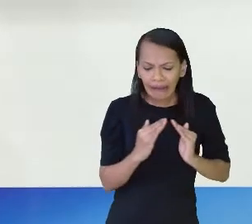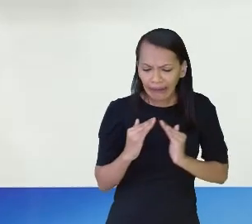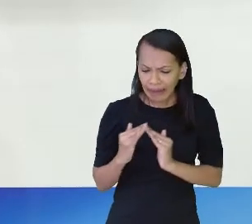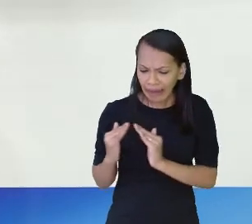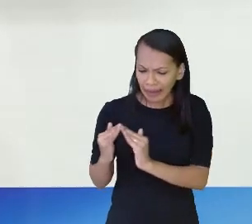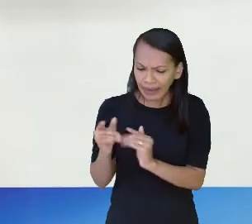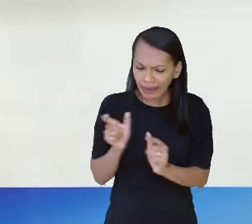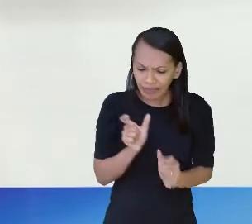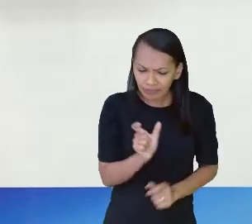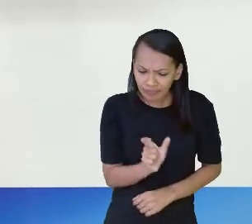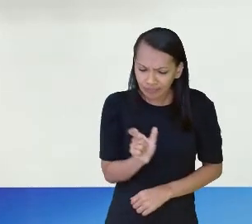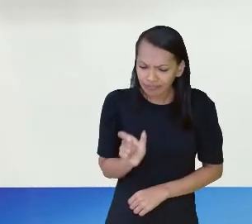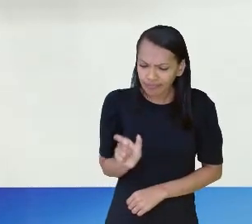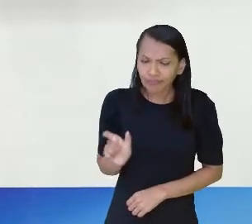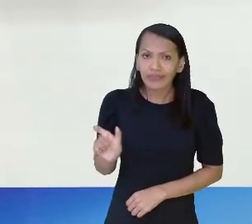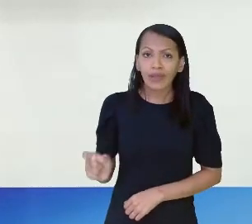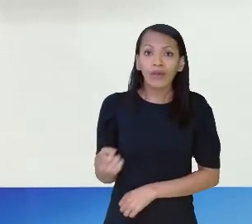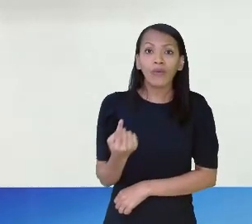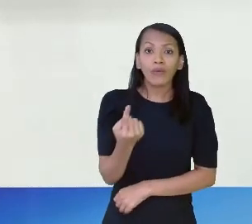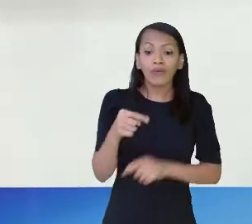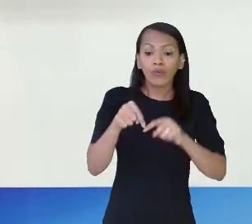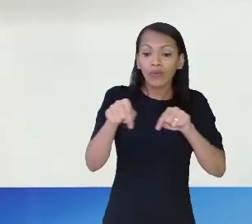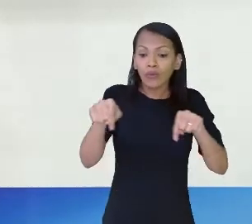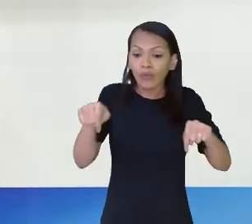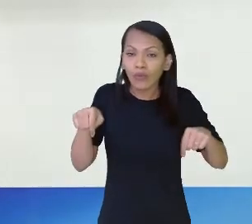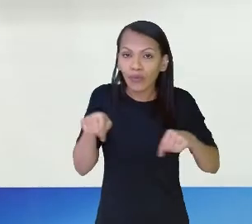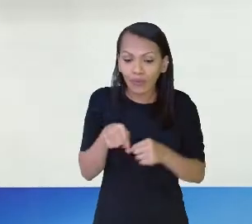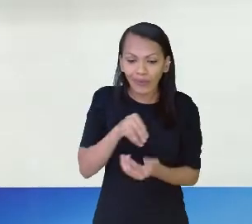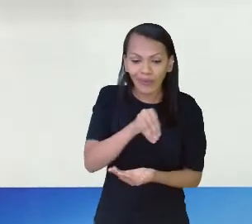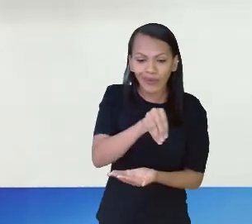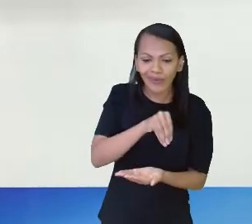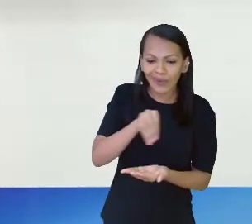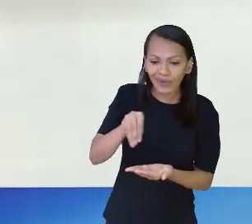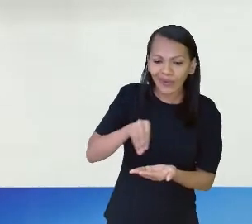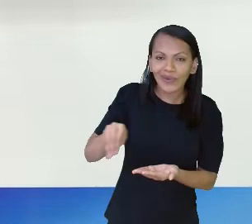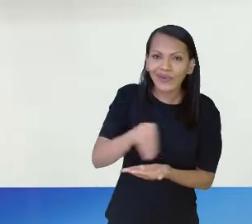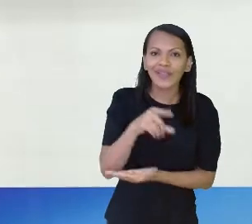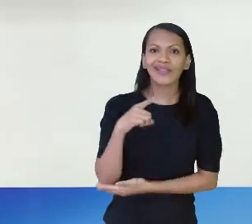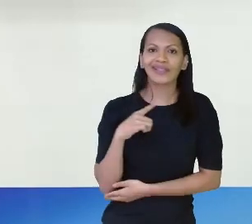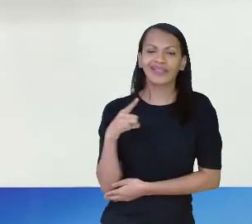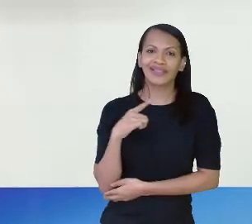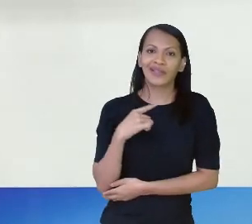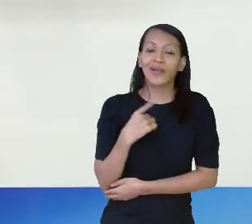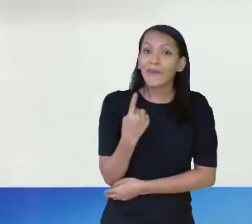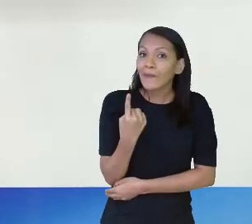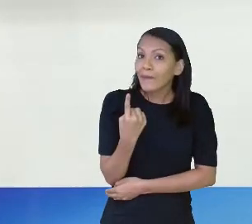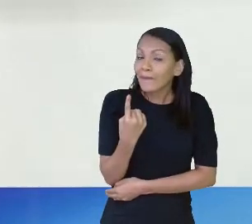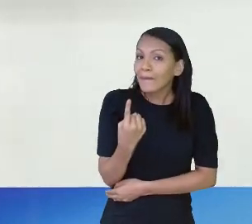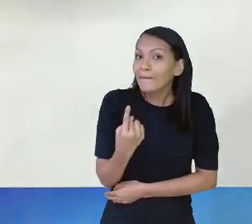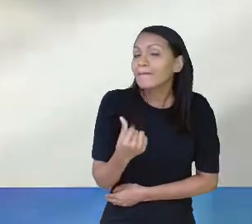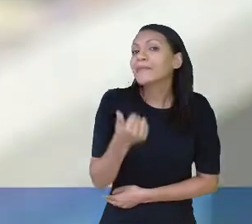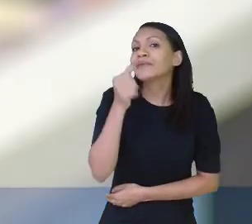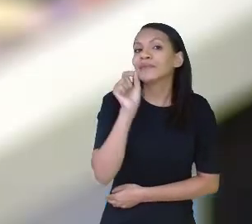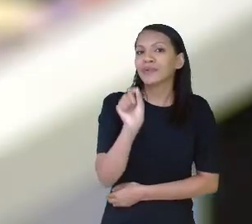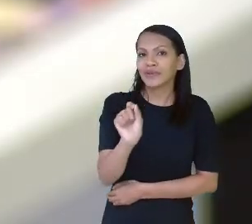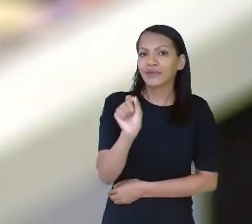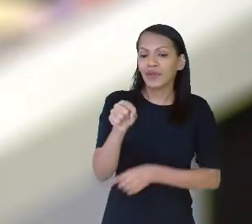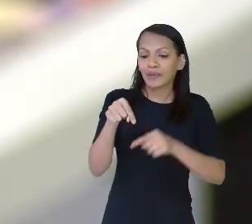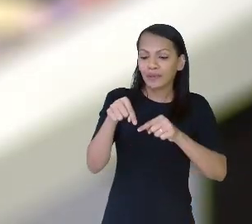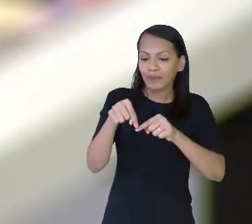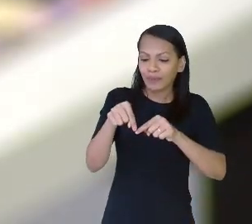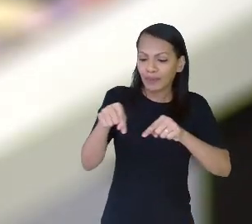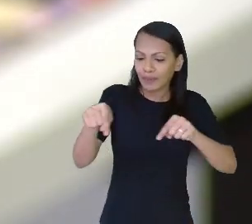essa pergunta. Um tabuleiro de dama precisa ter, primeiramente, o formato de um